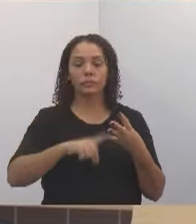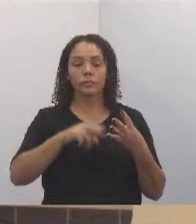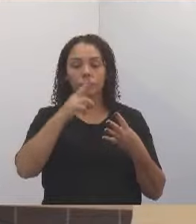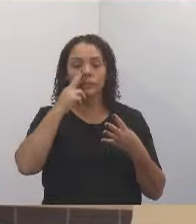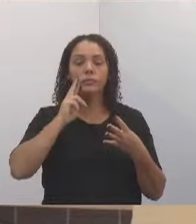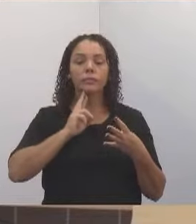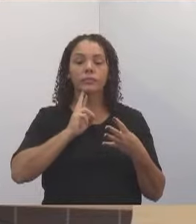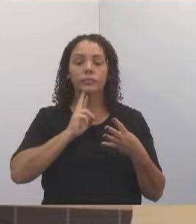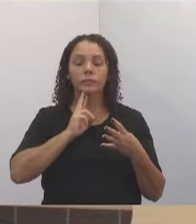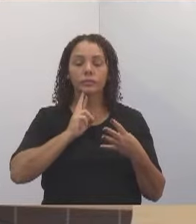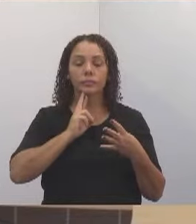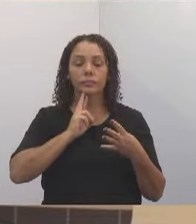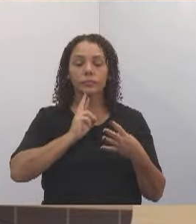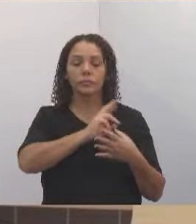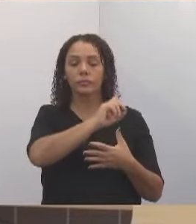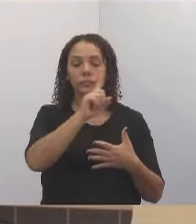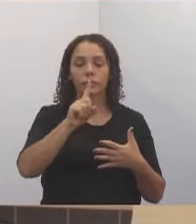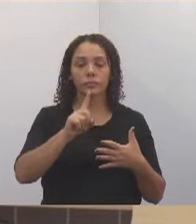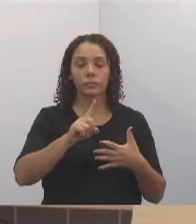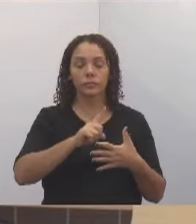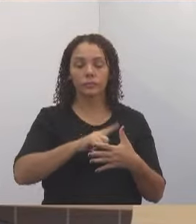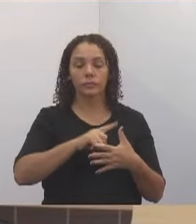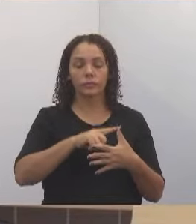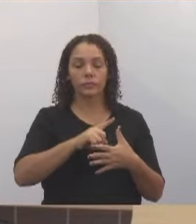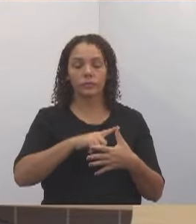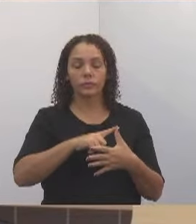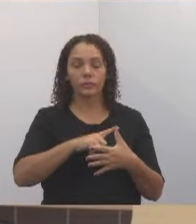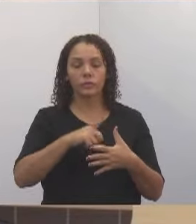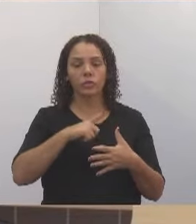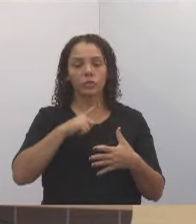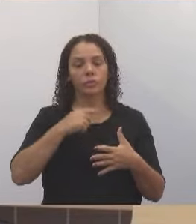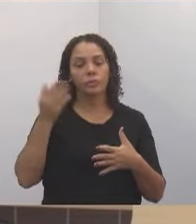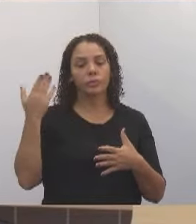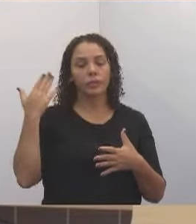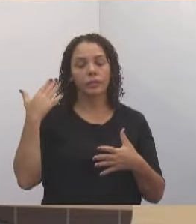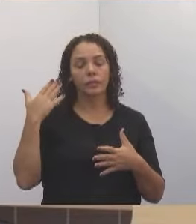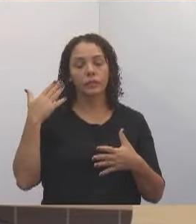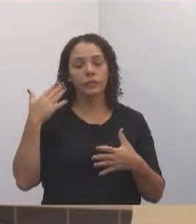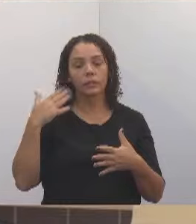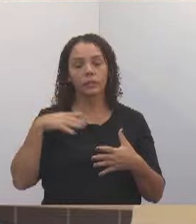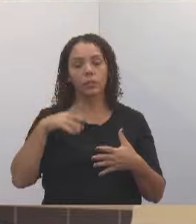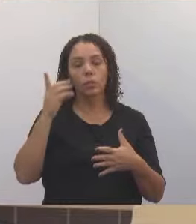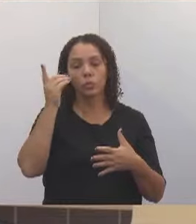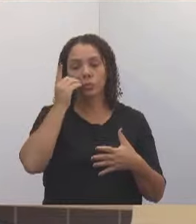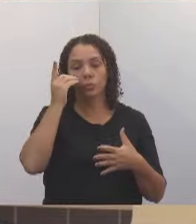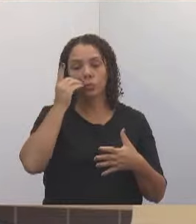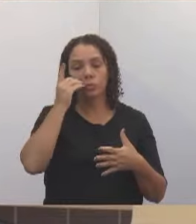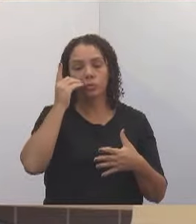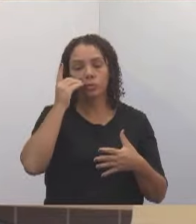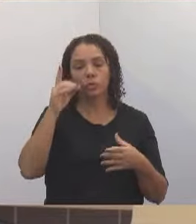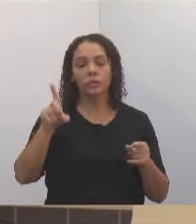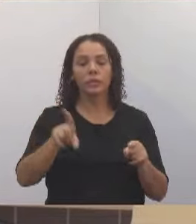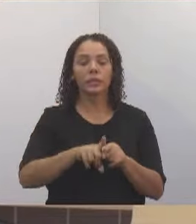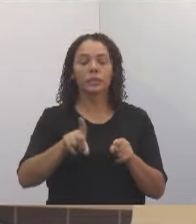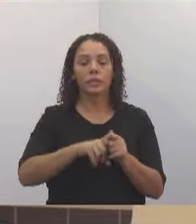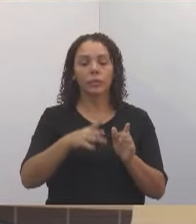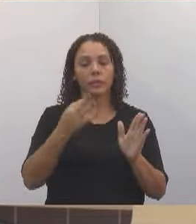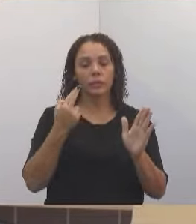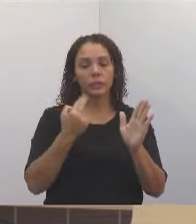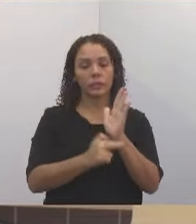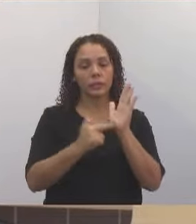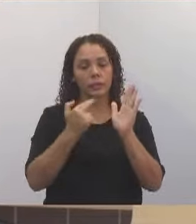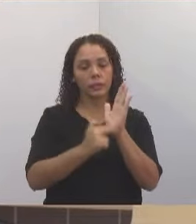Rogério Timóteo, e à época nós tínhamos aqui o vereador Dude, que também assinou